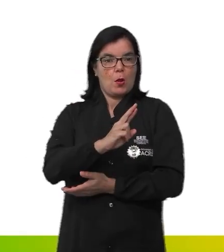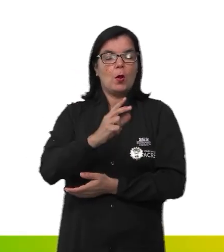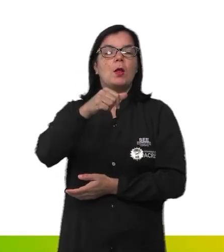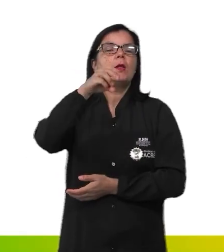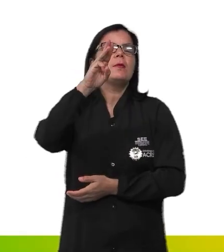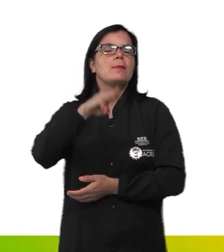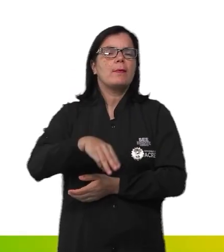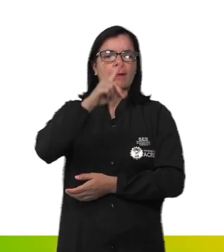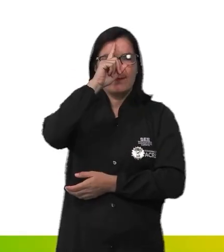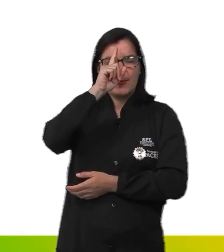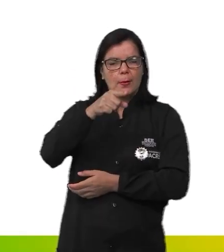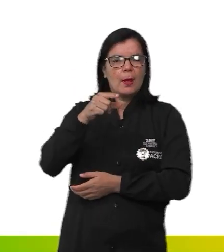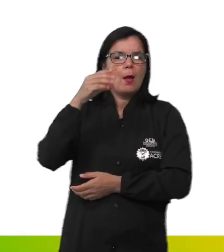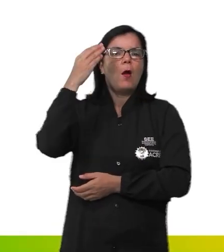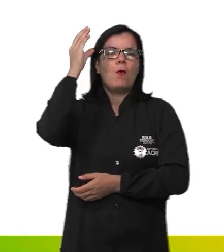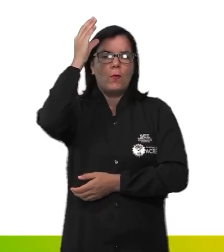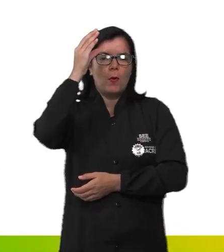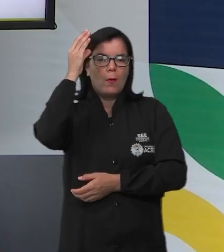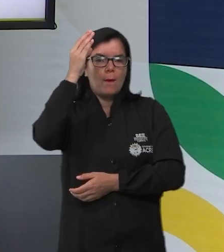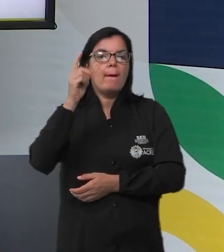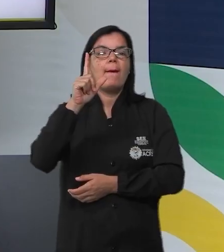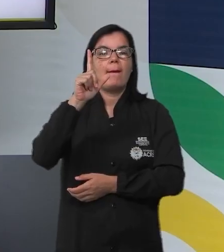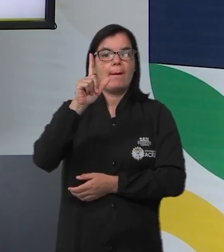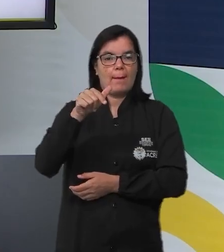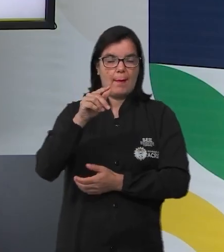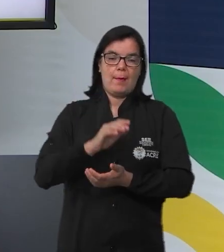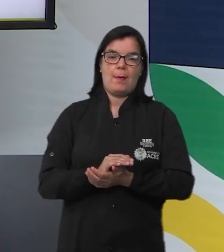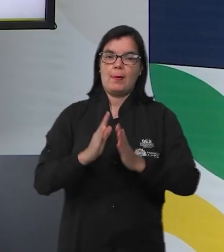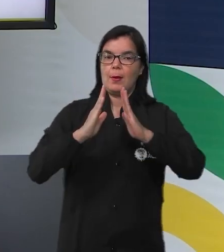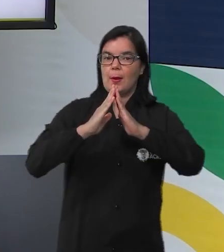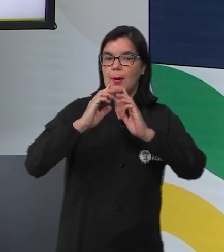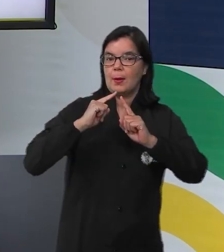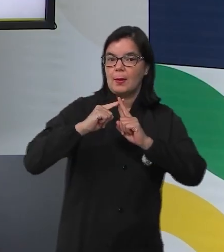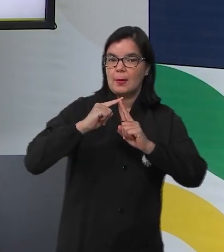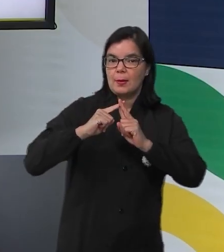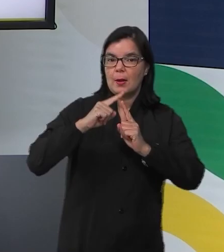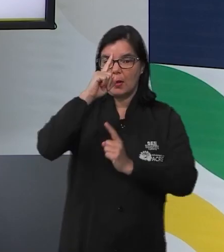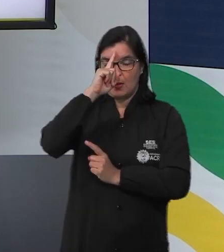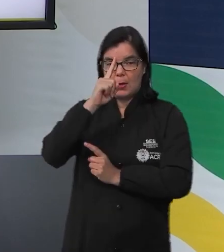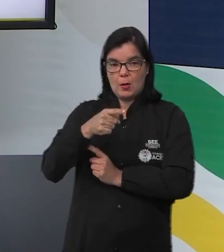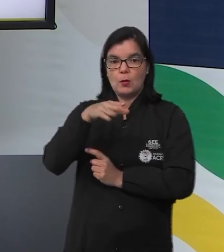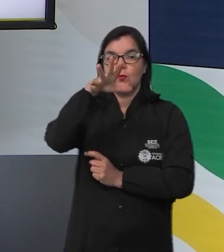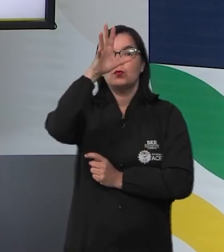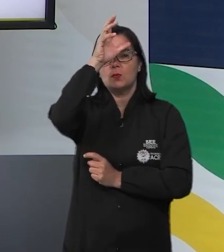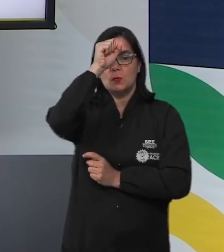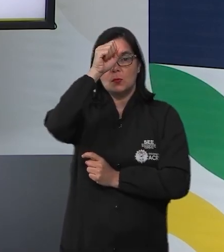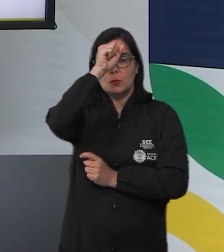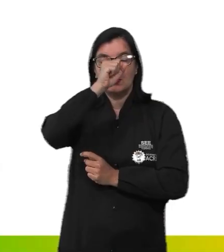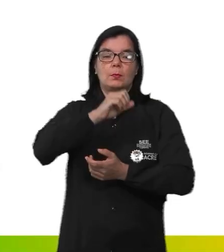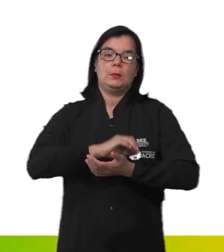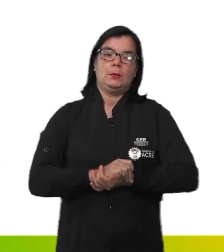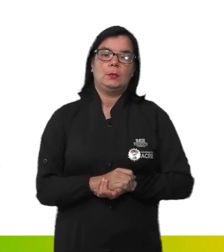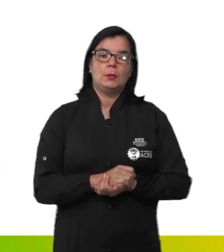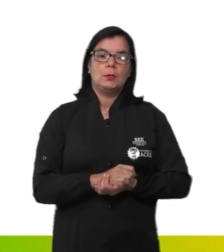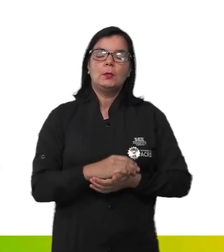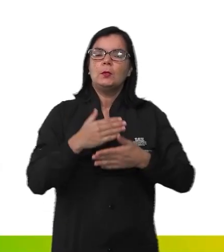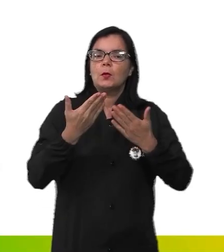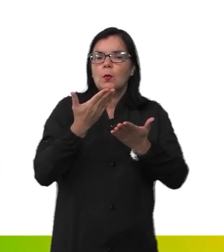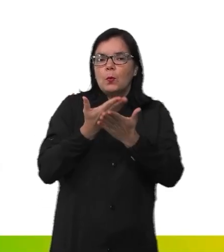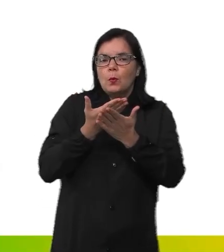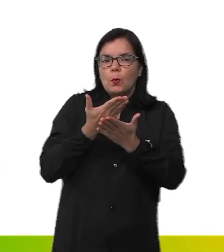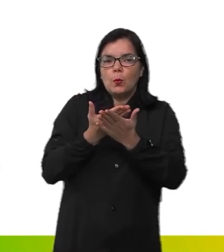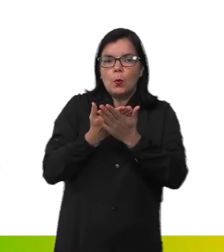Quem comandava o conhecimento era a igreja, ela que dominava o saber, tá? Então, o